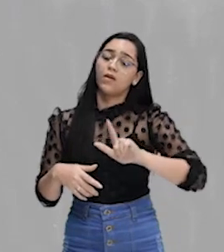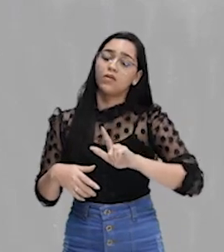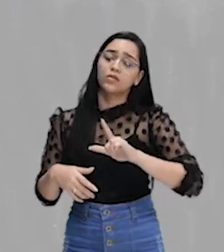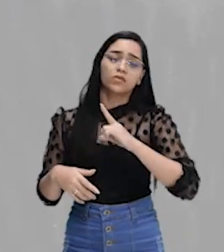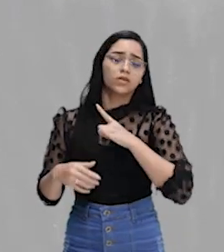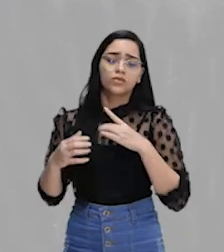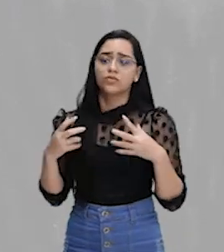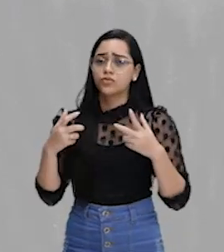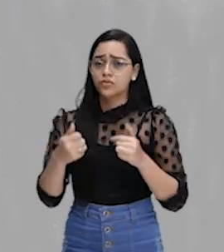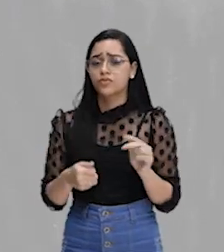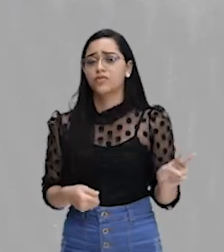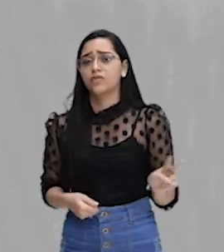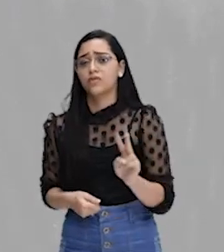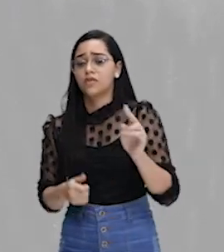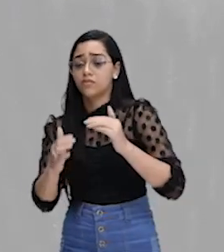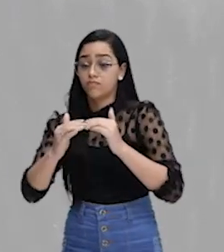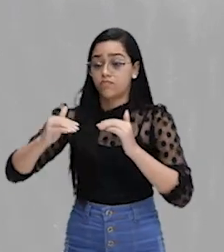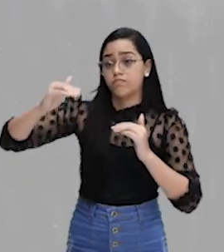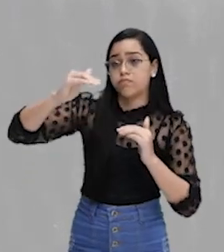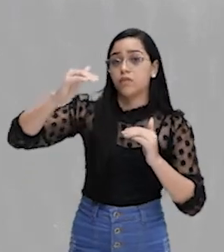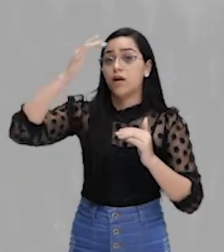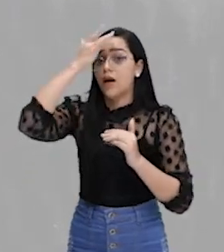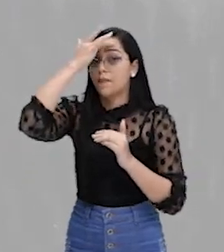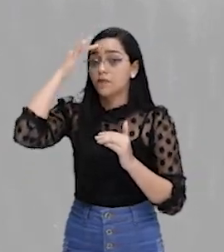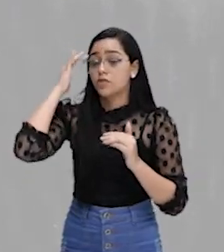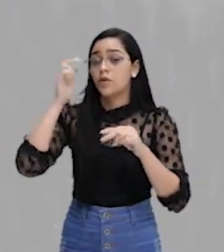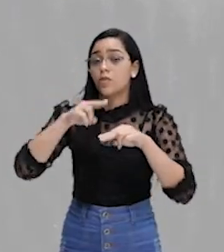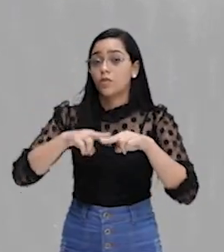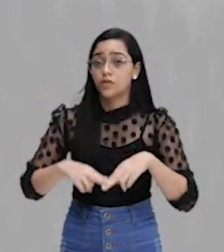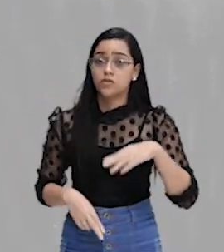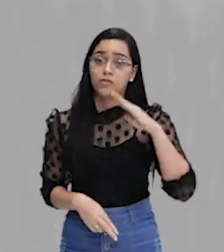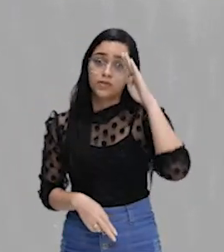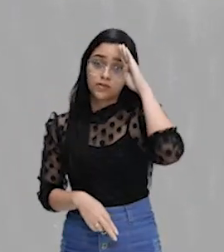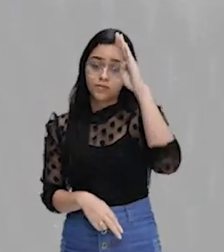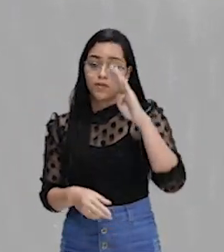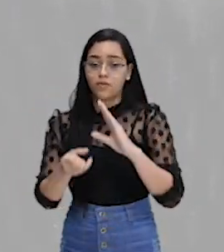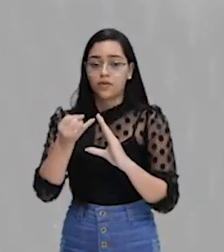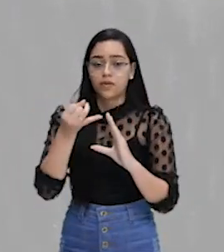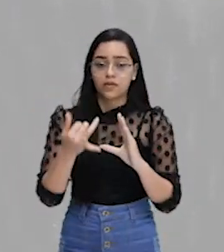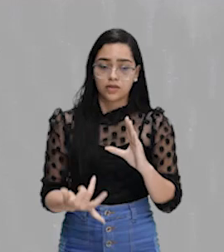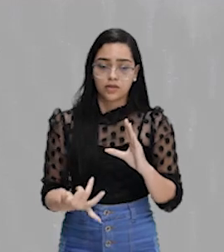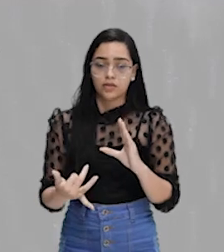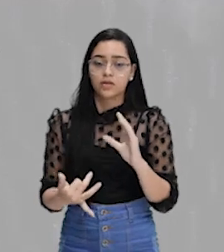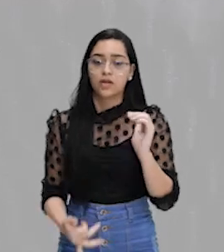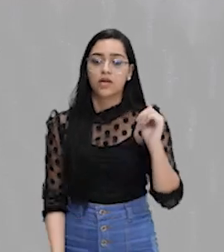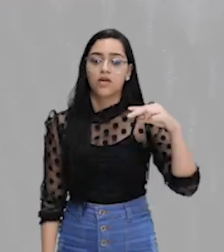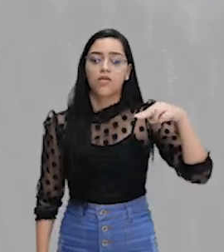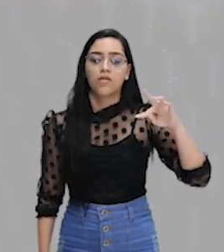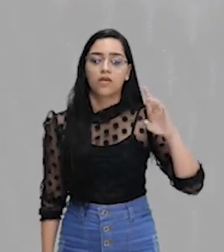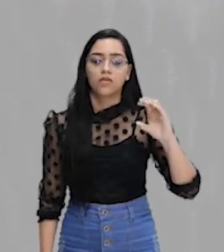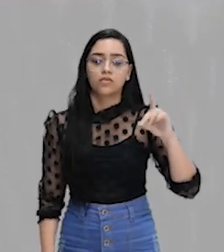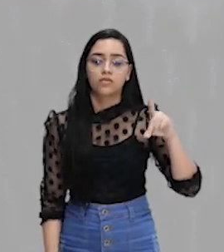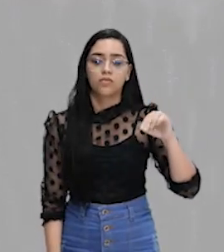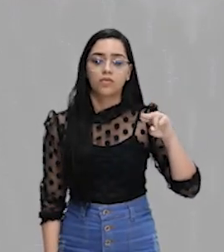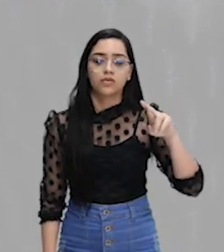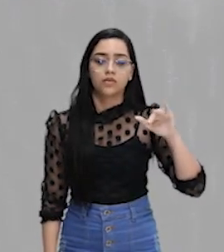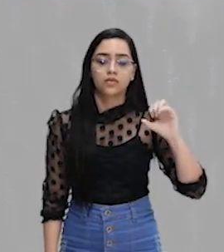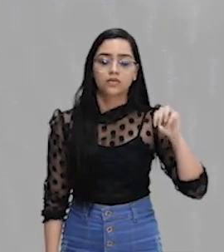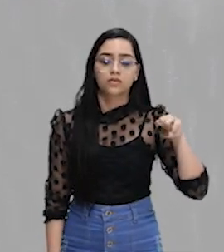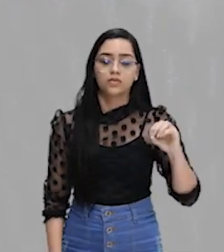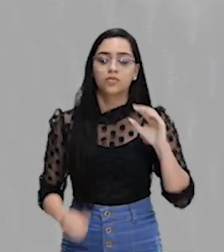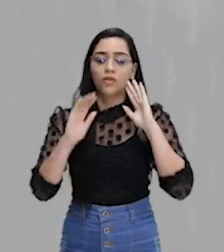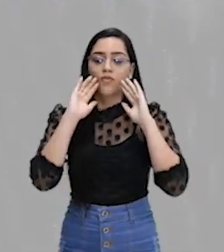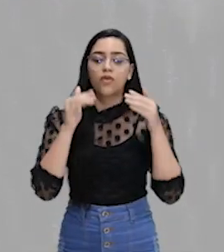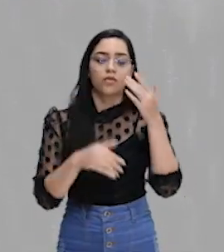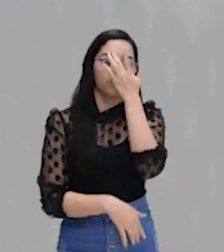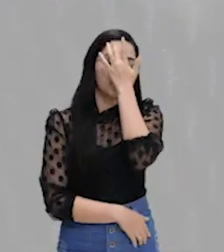como eu disse, ele valoriza acima de tudo o homem. Por isso que uma das principais características é o antropocentrismo, o homem como centro. É